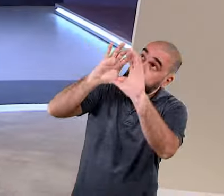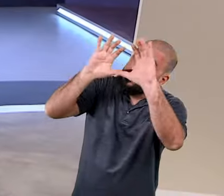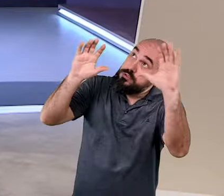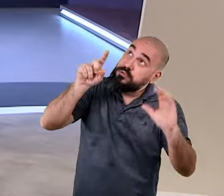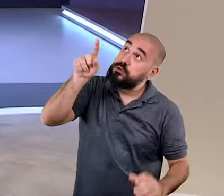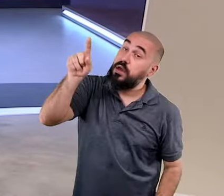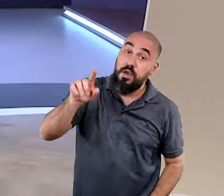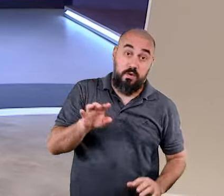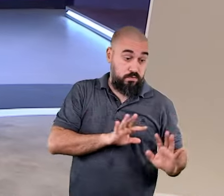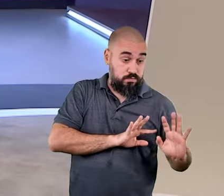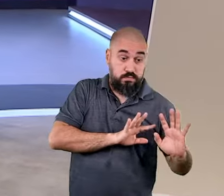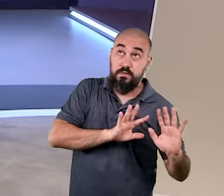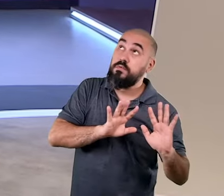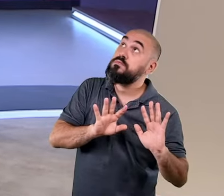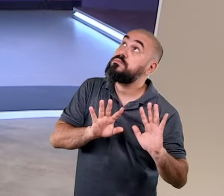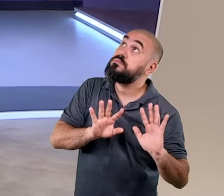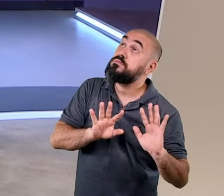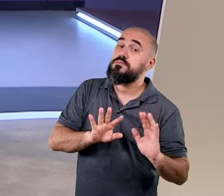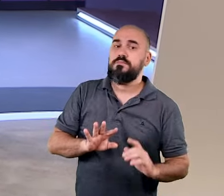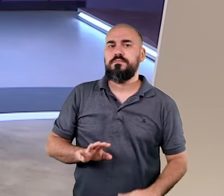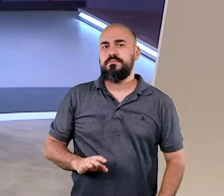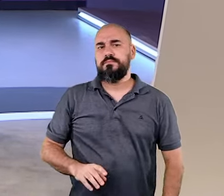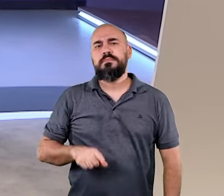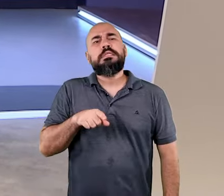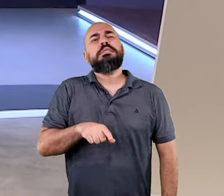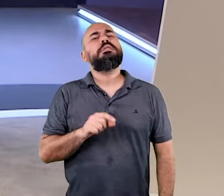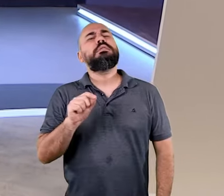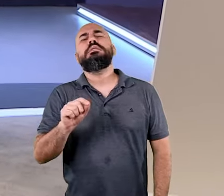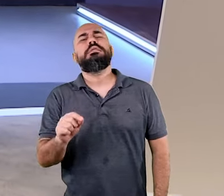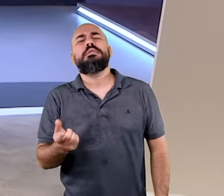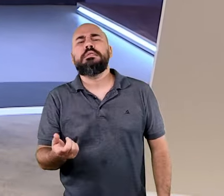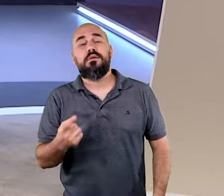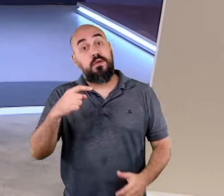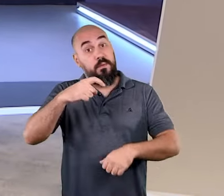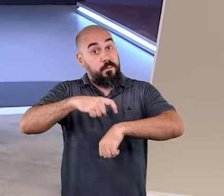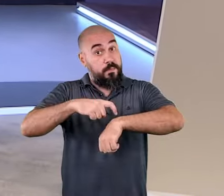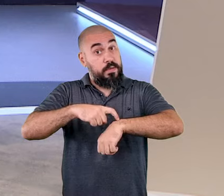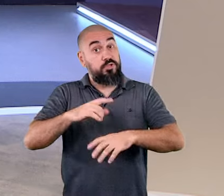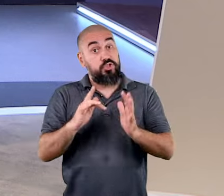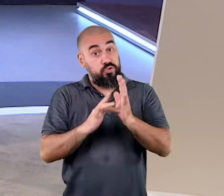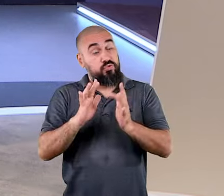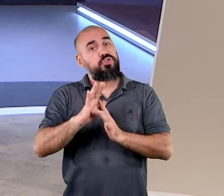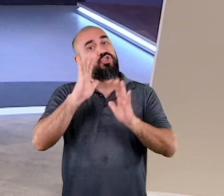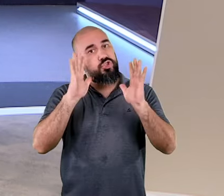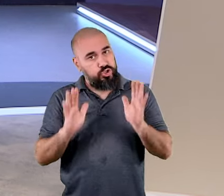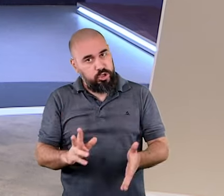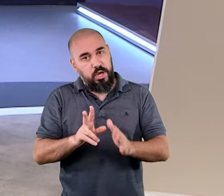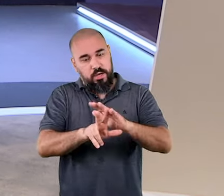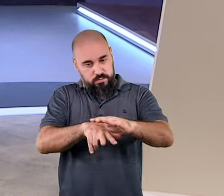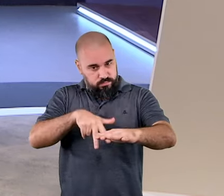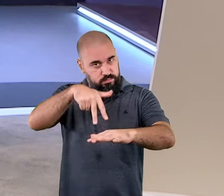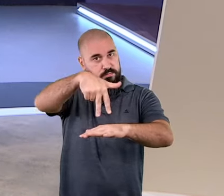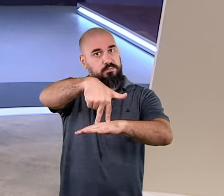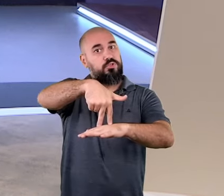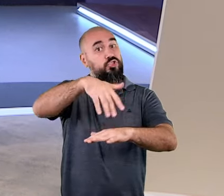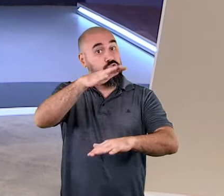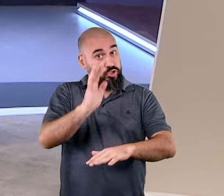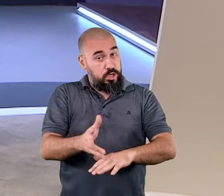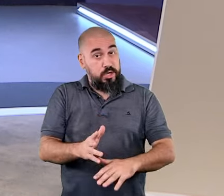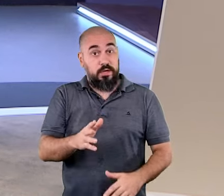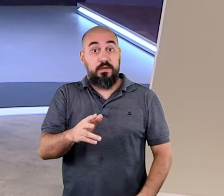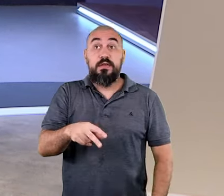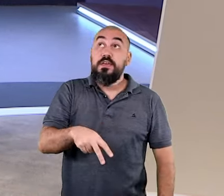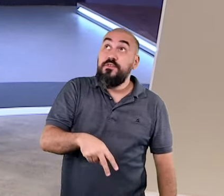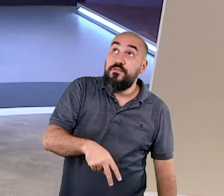deles. O que o texto está tratando aqui é do momento que Jesus já tinha ressuscitado e estava voltando para o